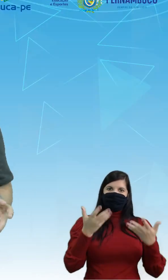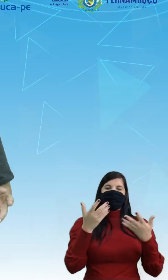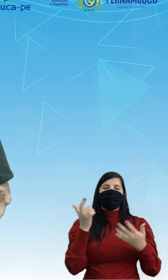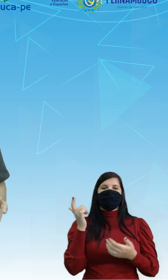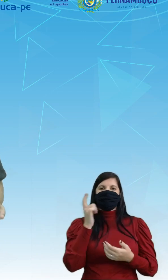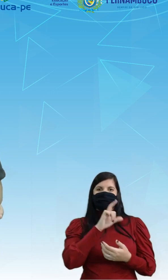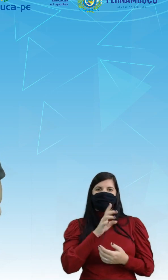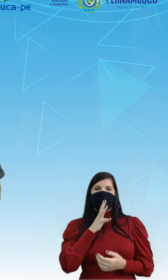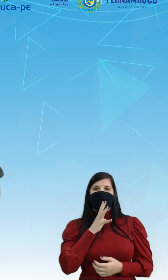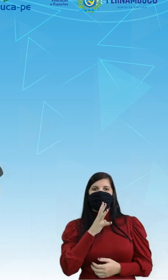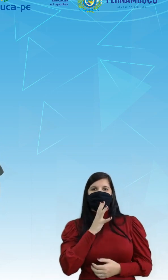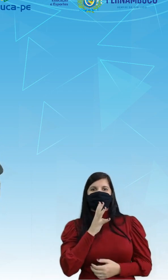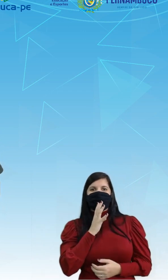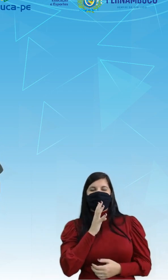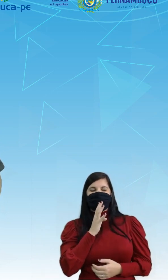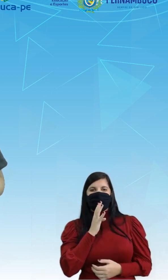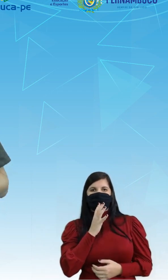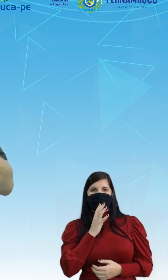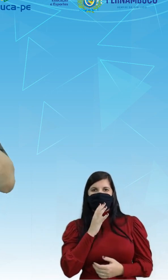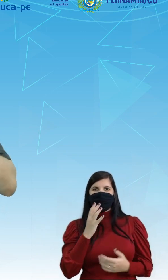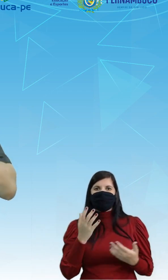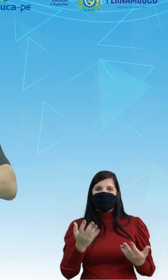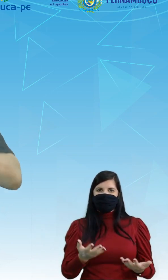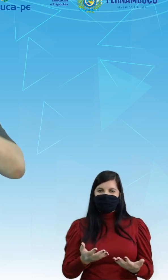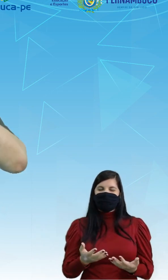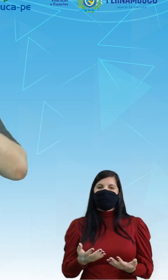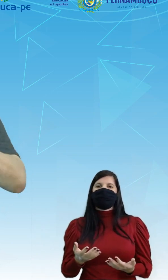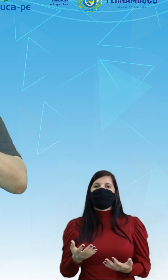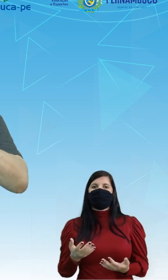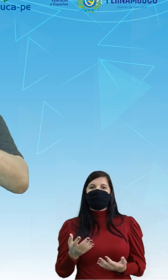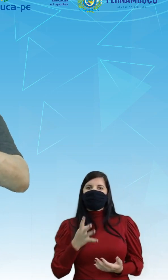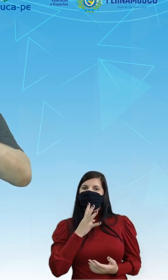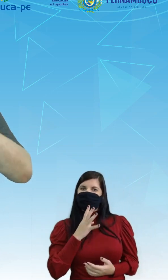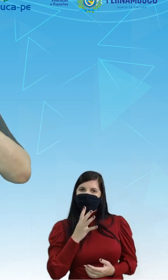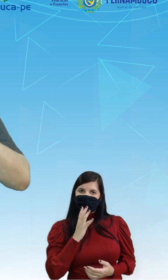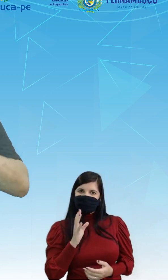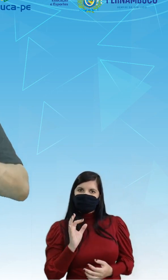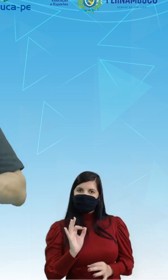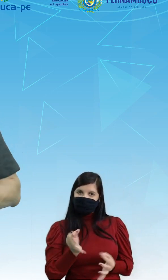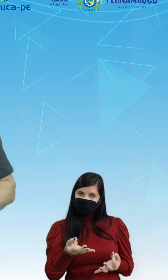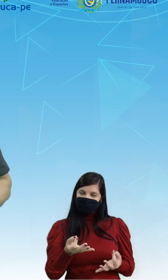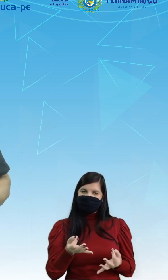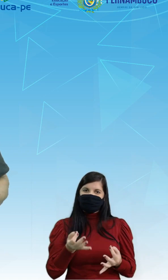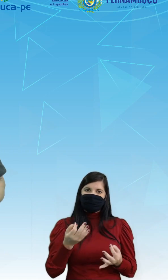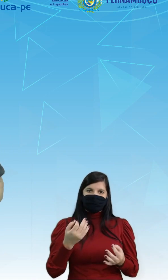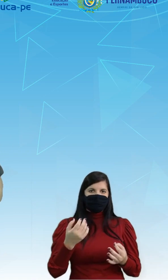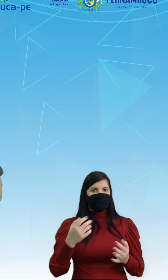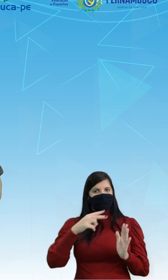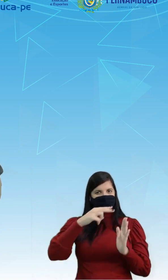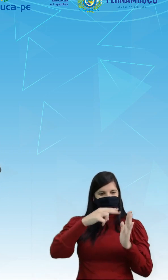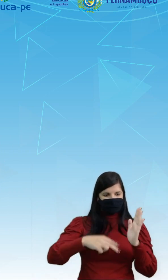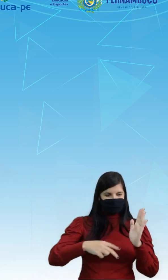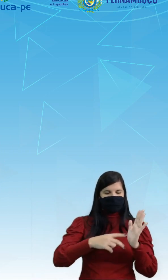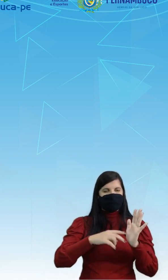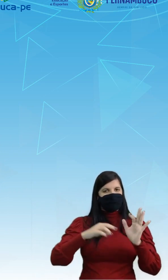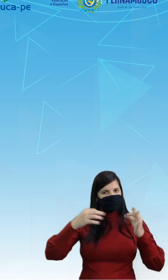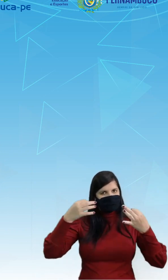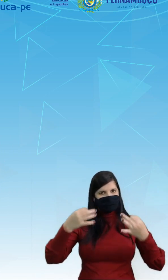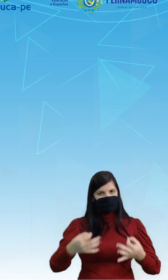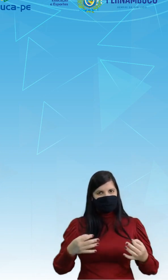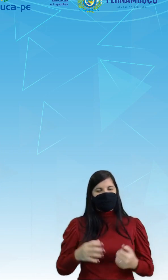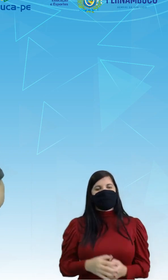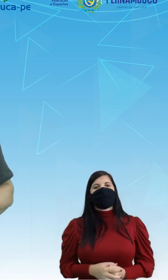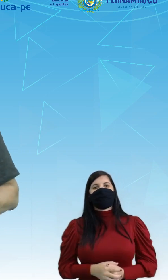ter esse conhecimento, certo? De ter esse conhecimento através de uma busca, de uma leitura fina. E